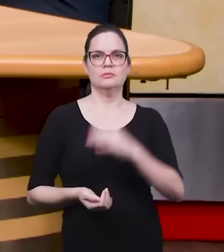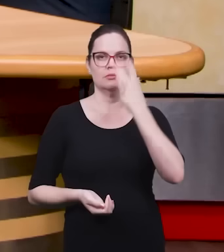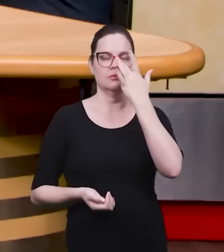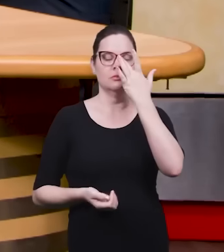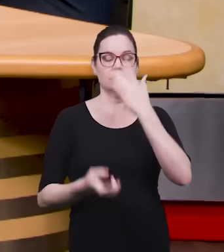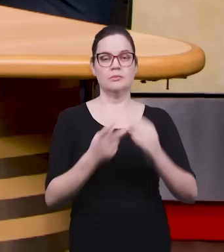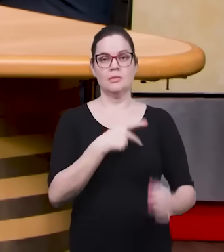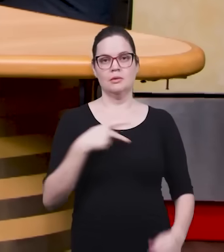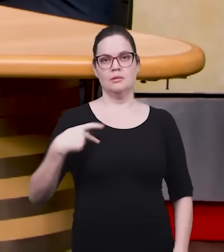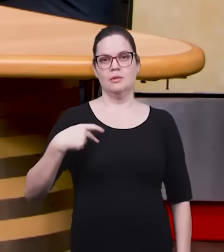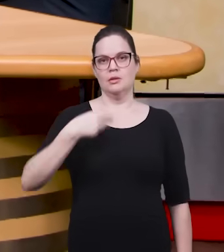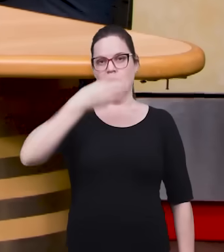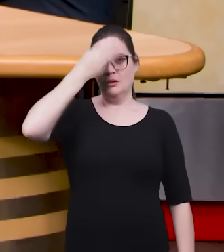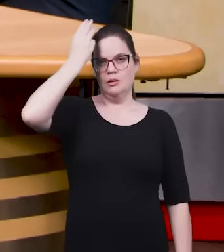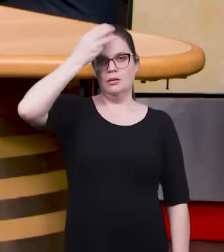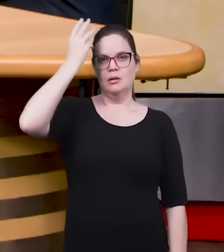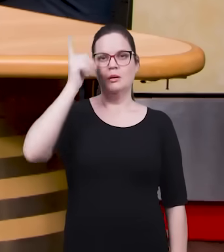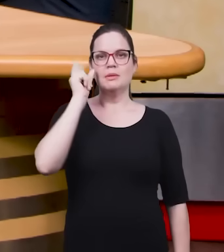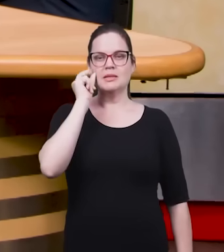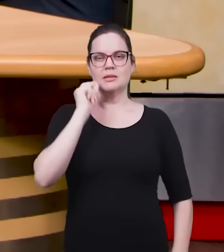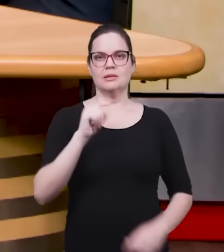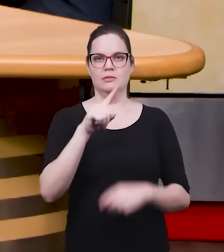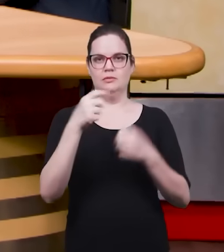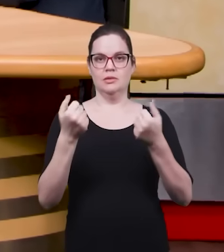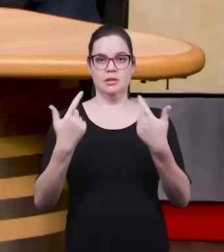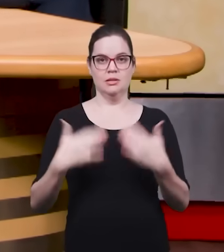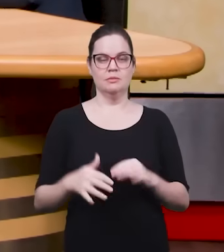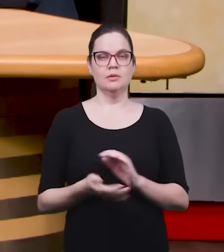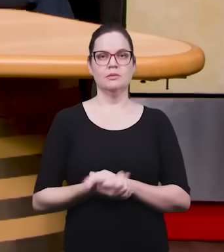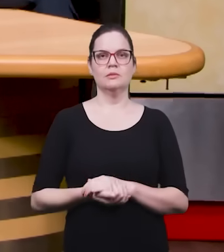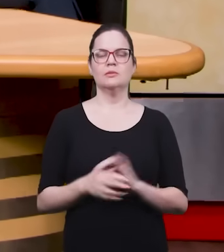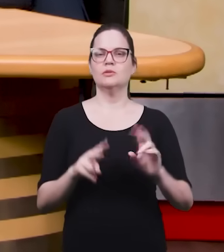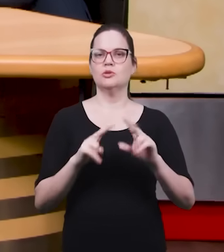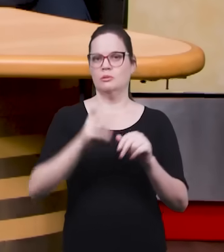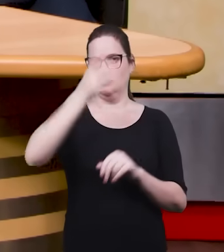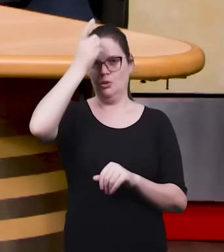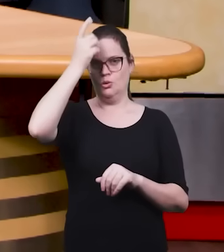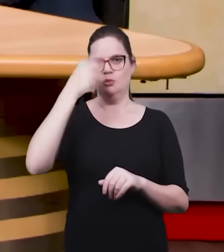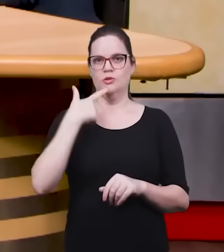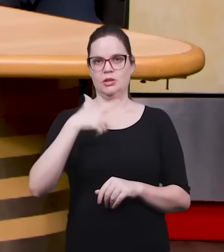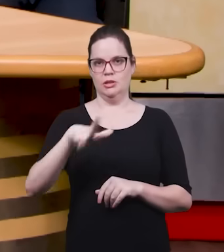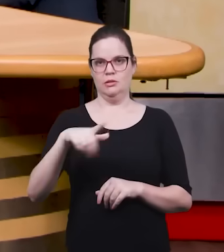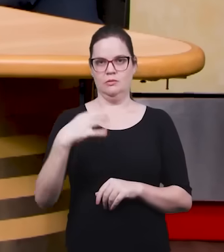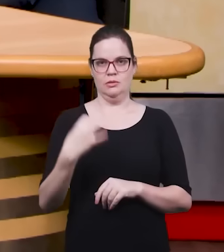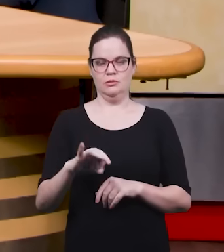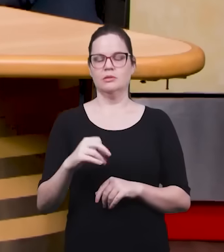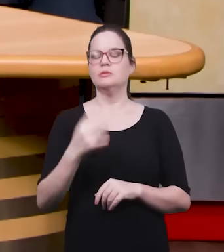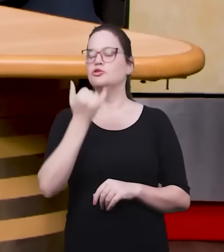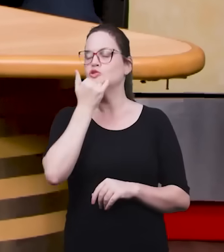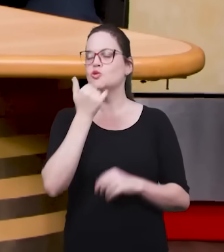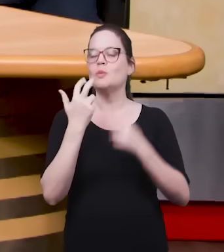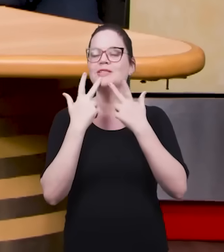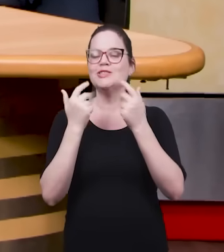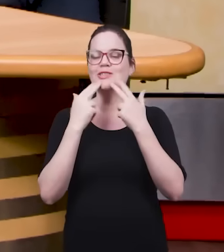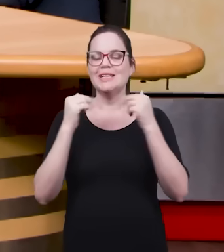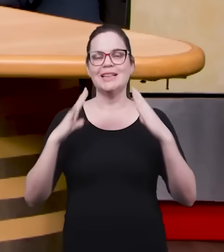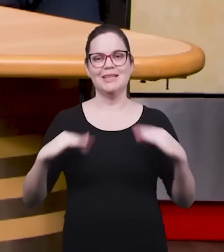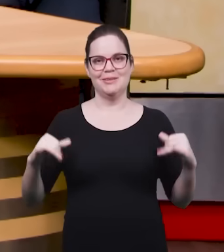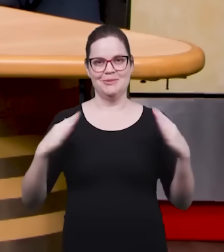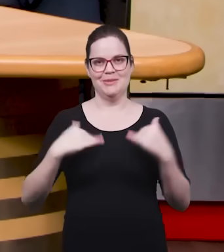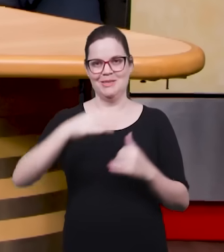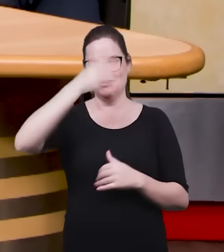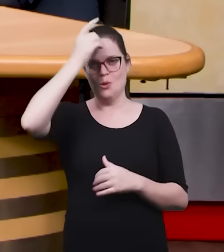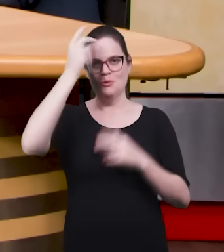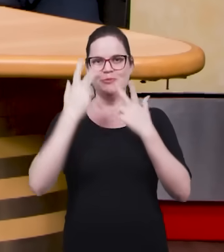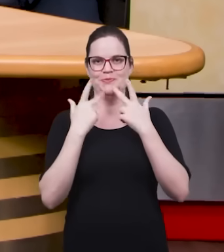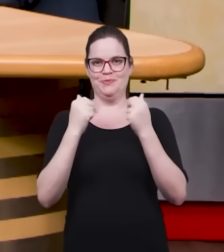Marcelo, você falou do dom de línguas e é claro que o